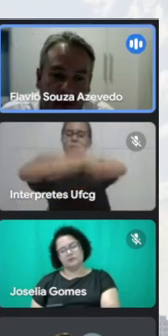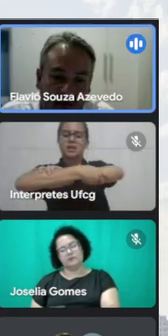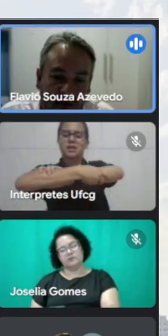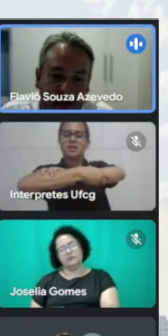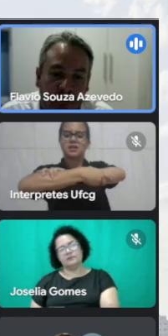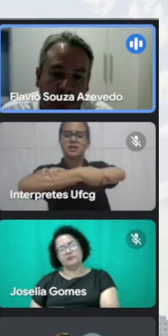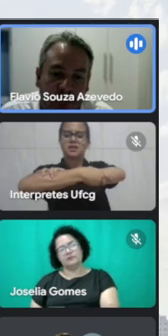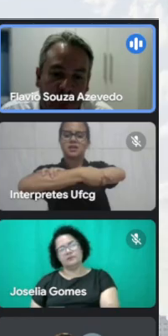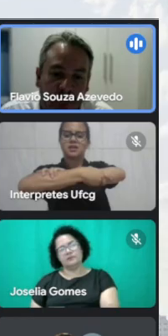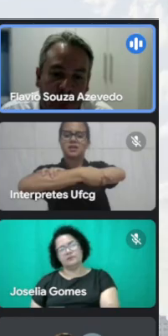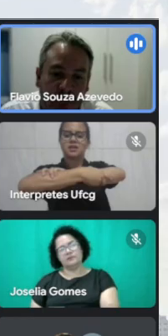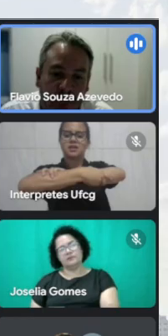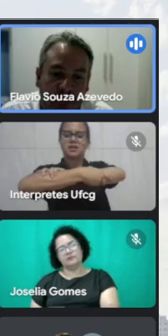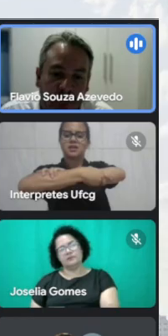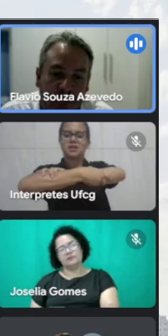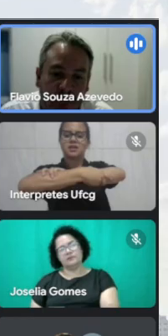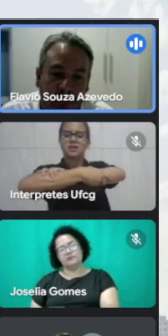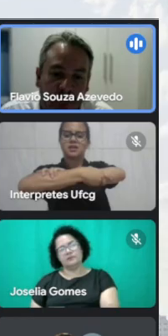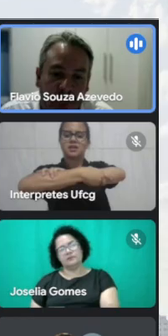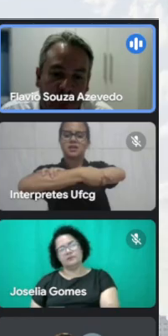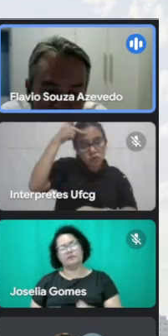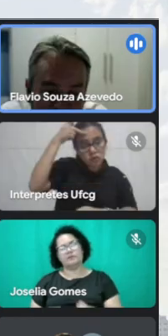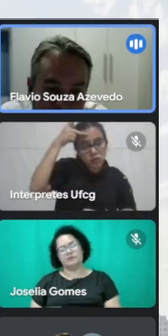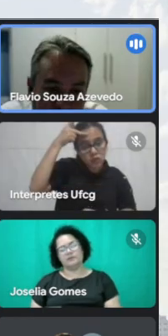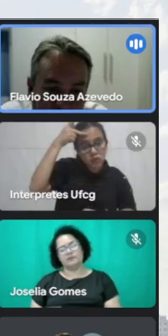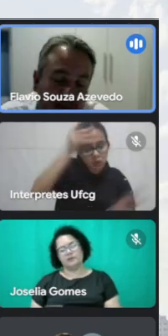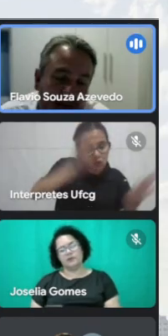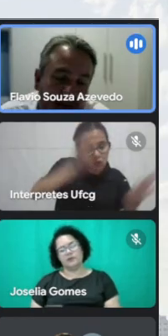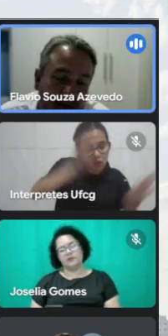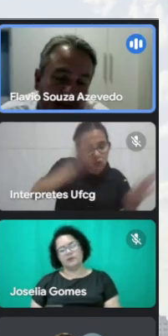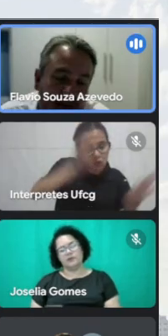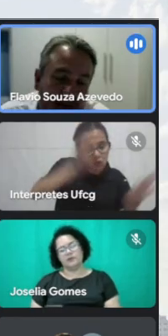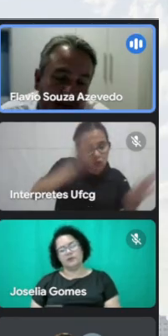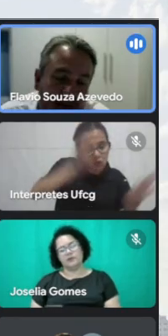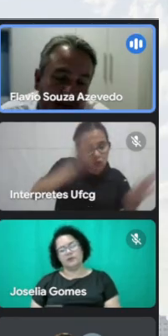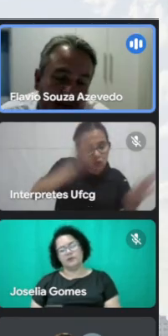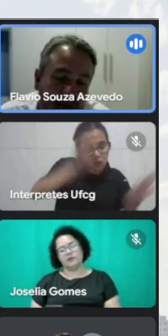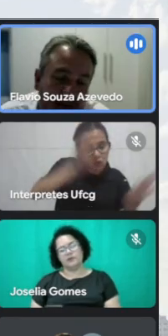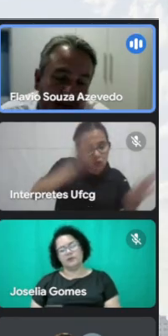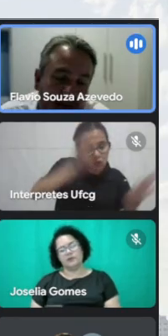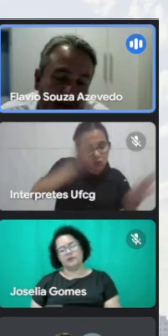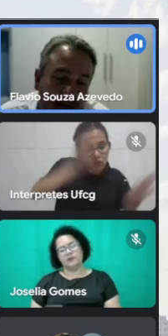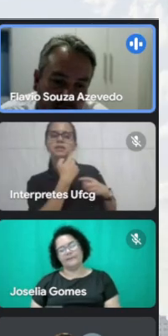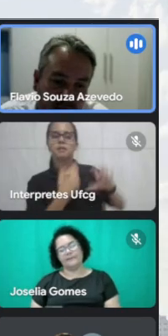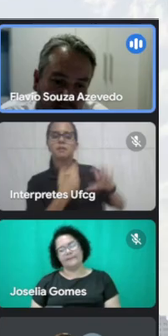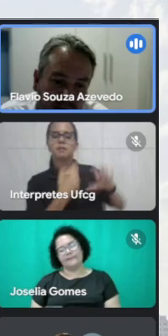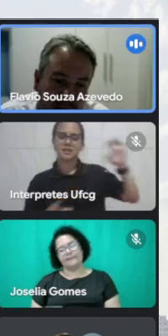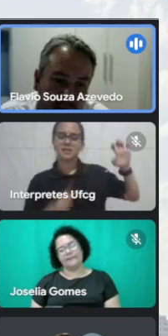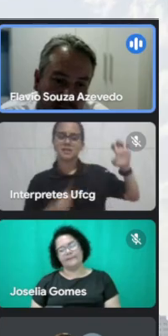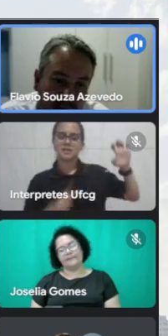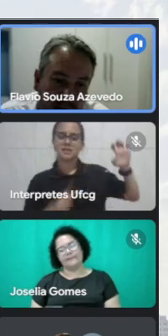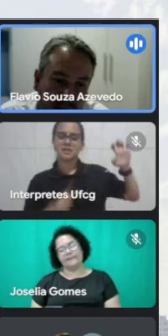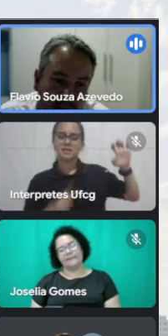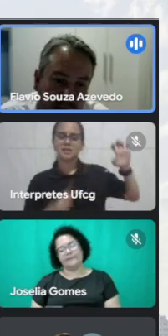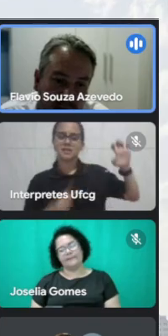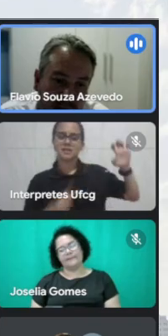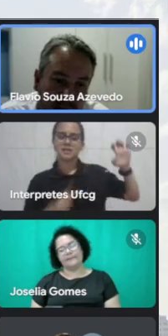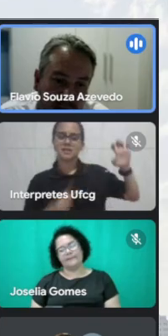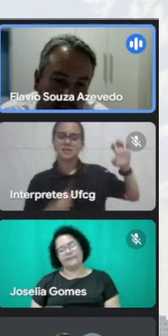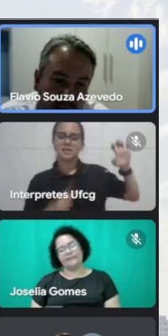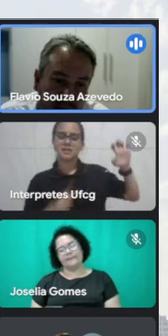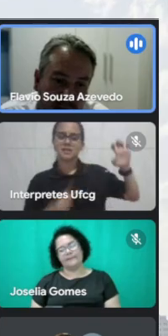pessoal da obra estava fazendo a manutenção. Então, a gente vê aqui, nessa foto da esquerda, o pessoal